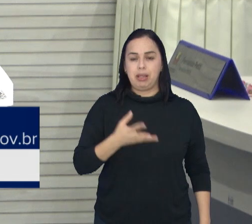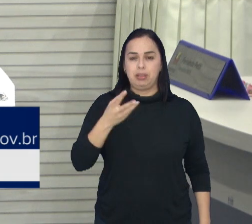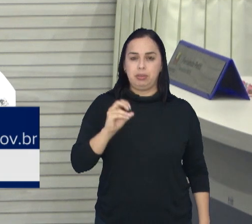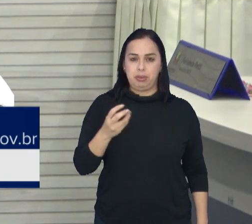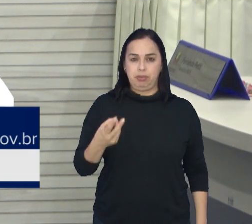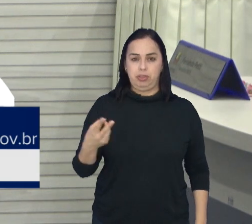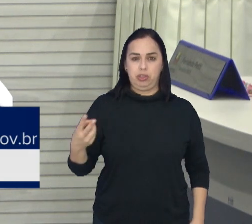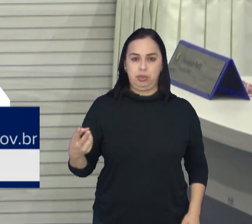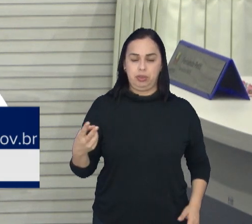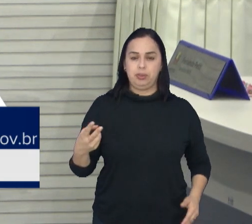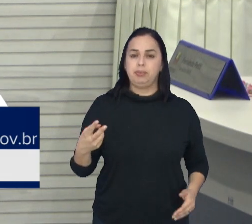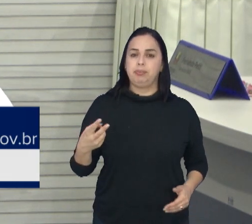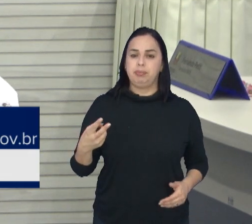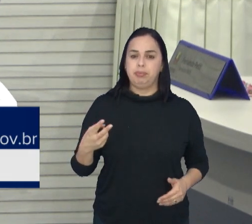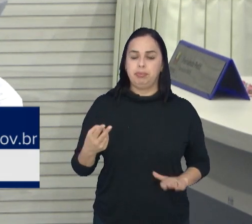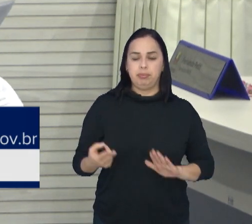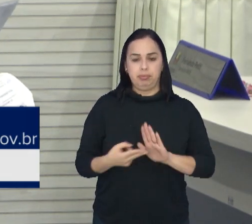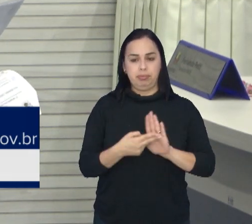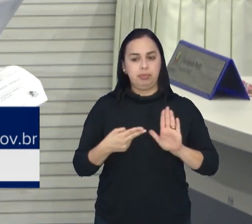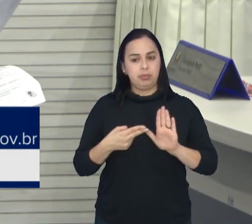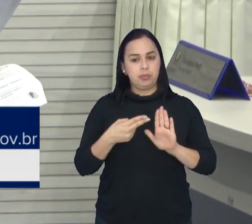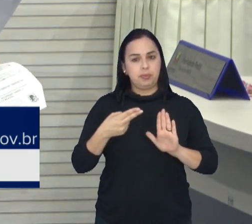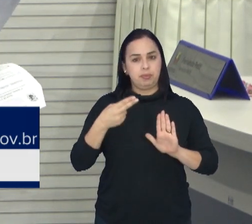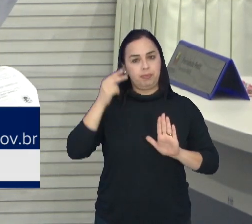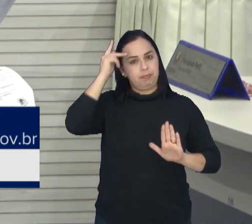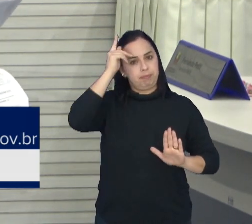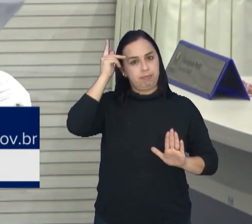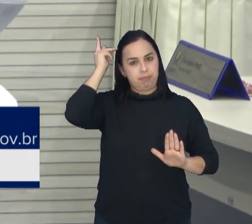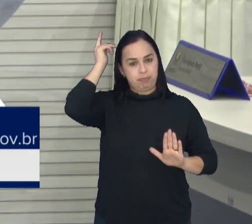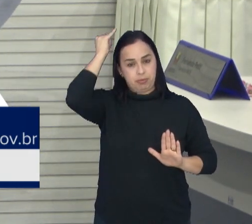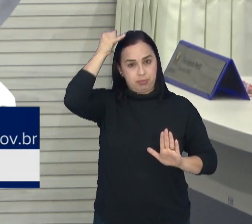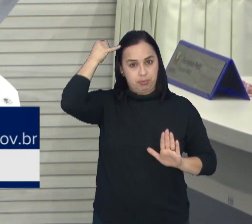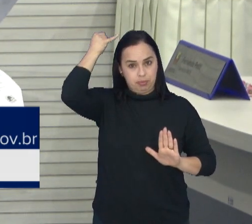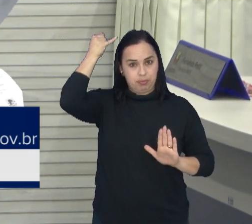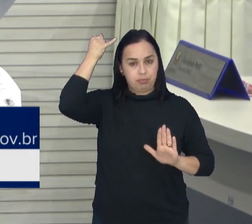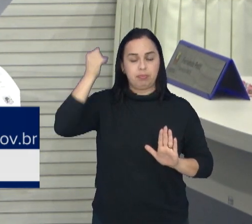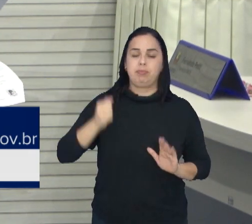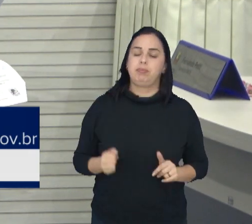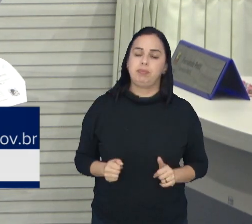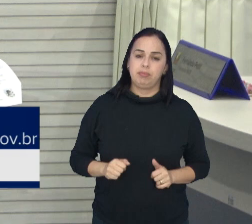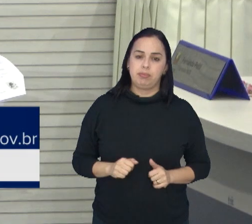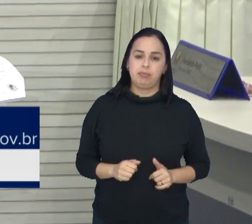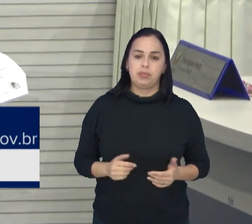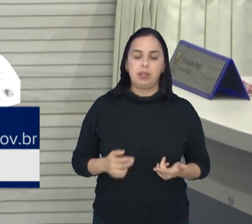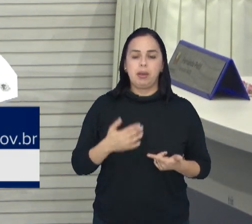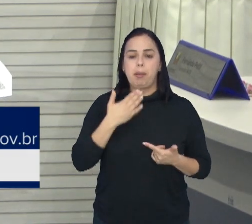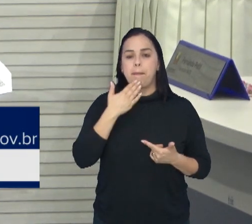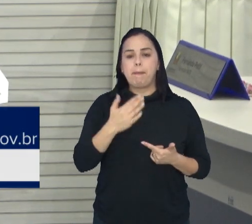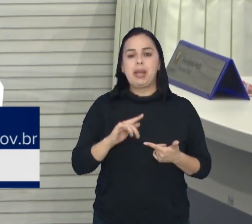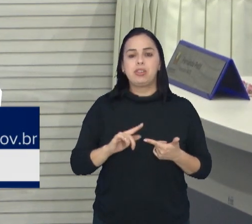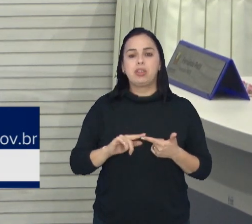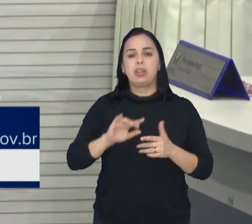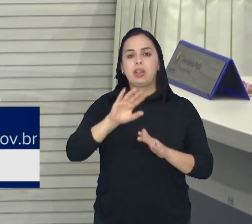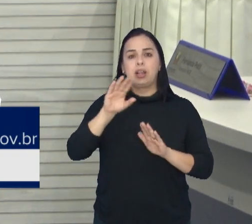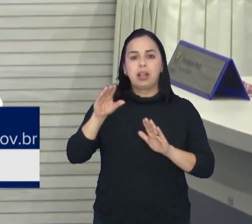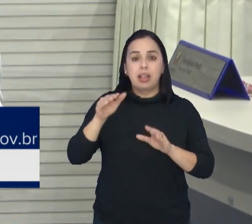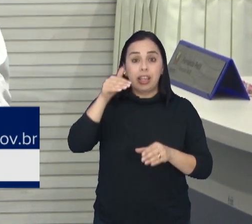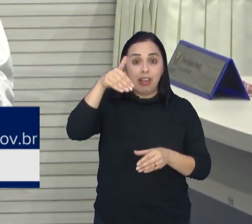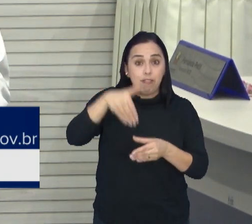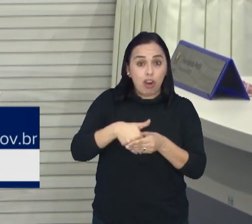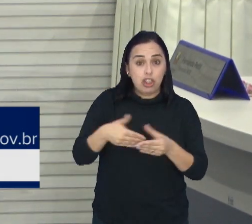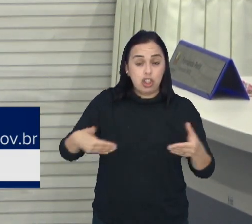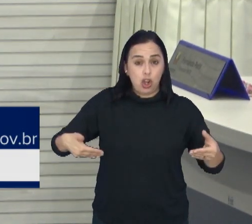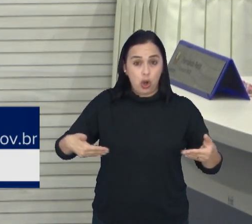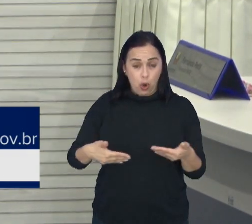7481/2022, de autoria do vereador Dr. José Cláudio. E solicito inclusão para votação,